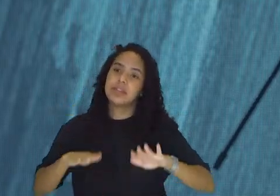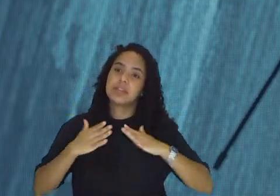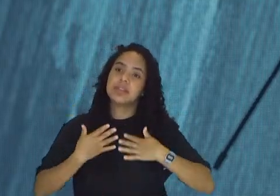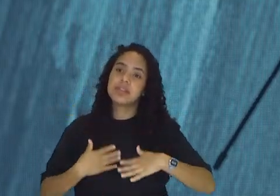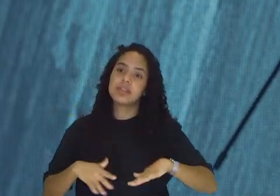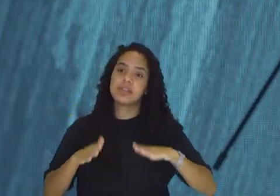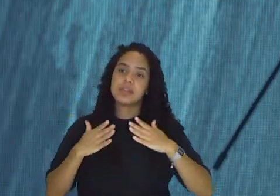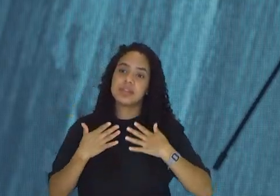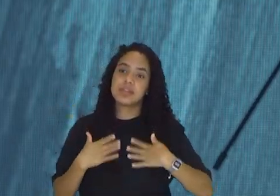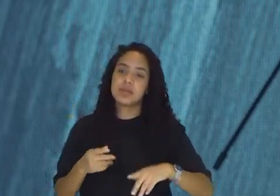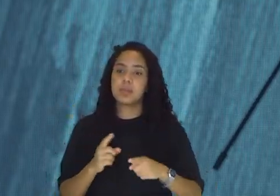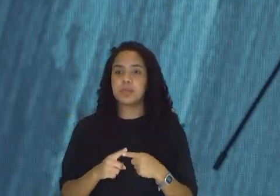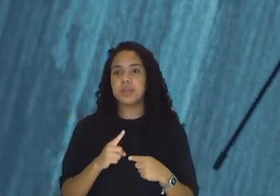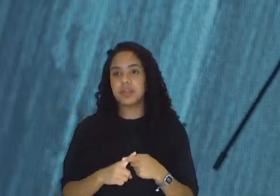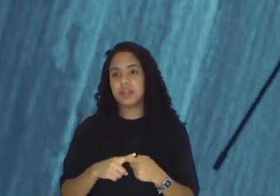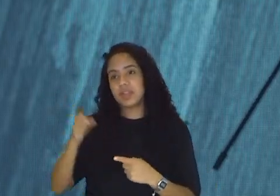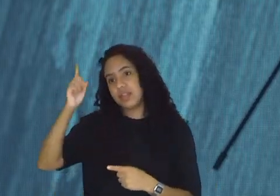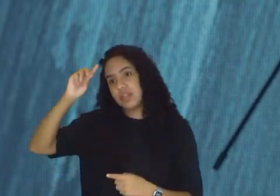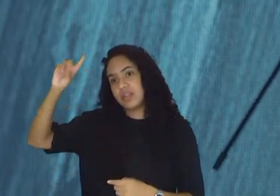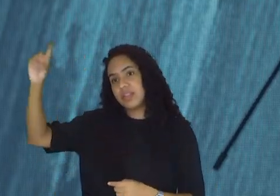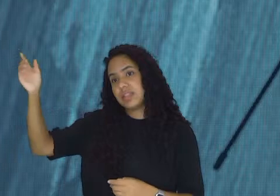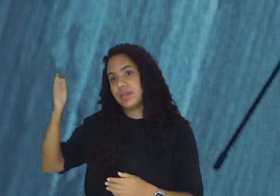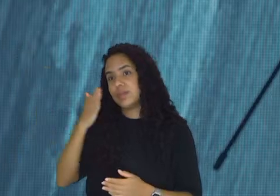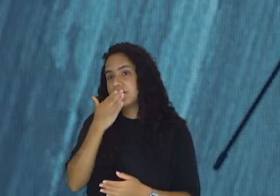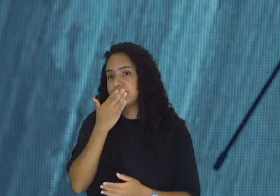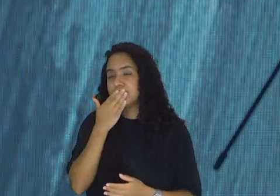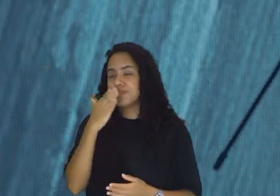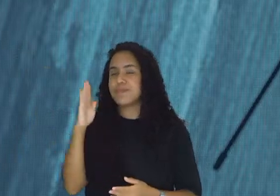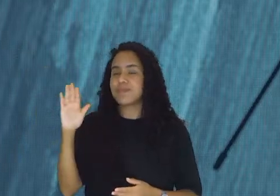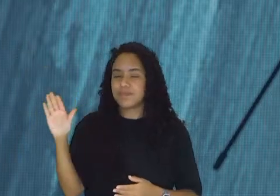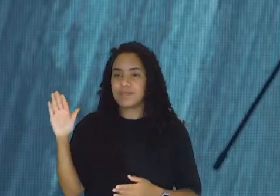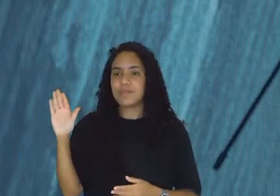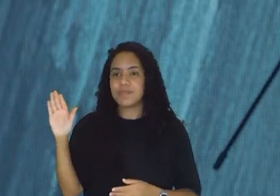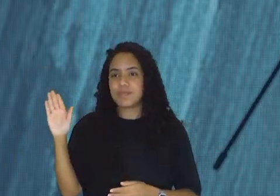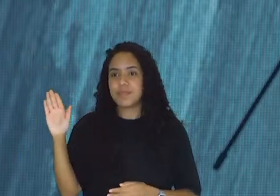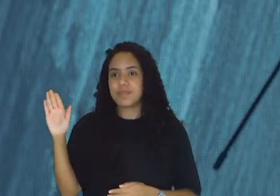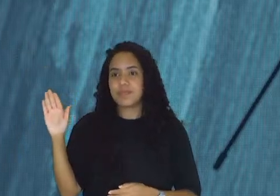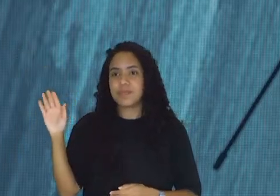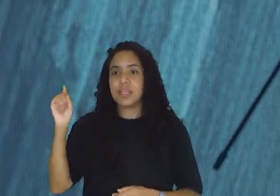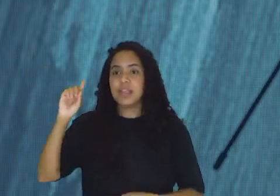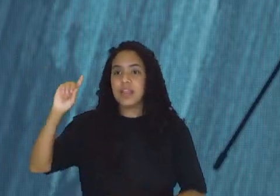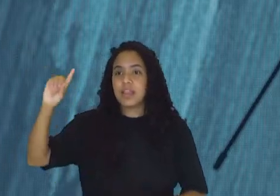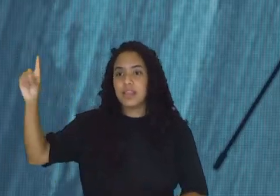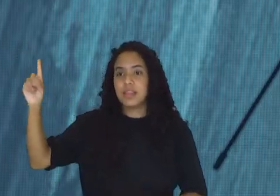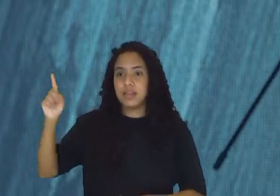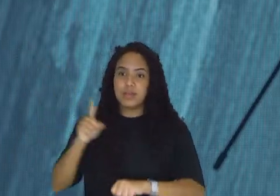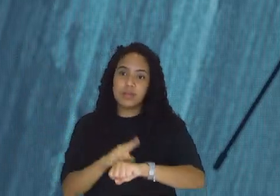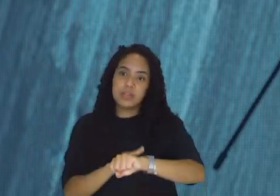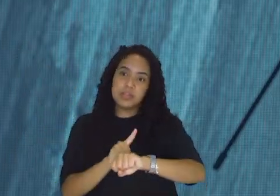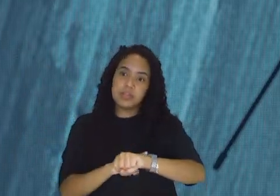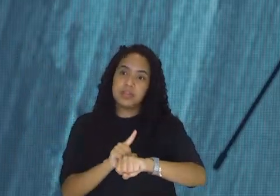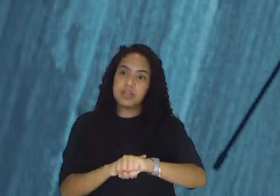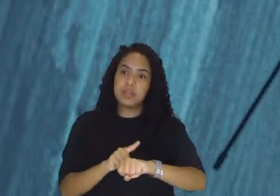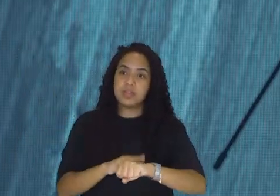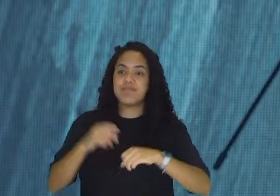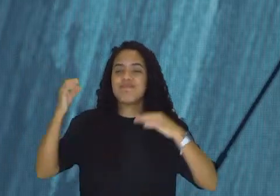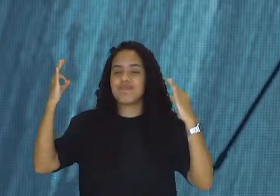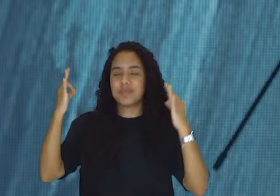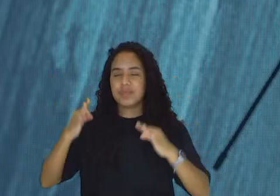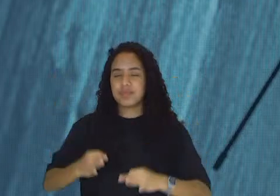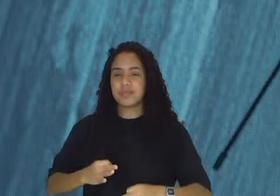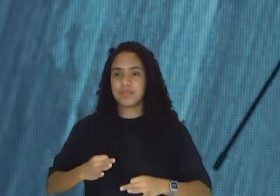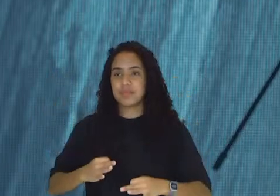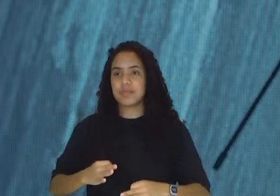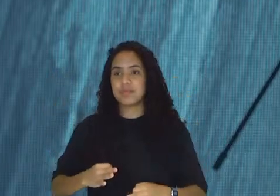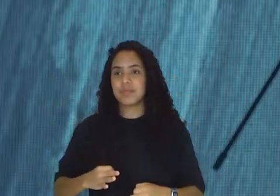olhos não estejam vendo a provisão, o Senhor tem o tempo certo, o modo certo. Ainda que algumas vezes nós tenhamos a sua